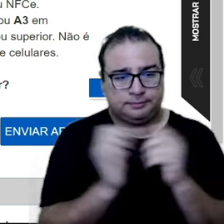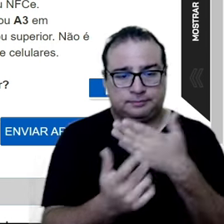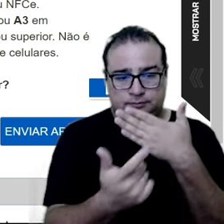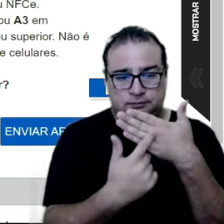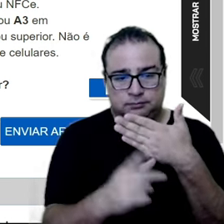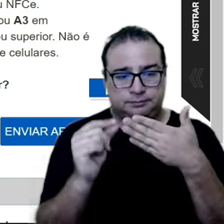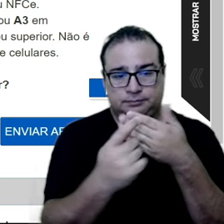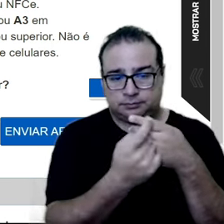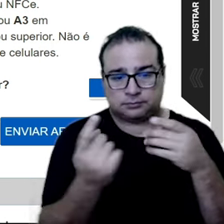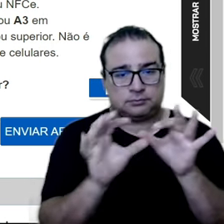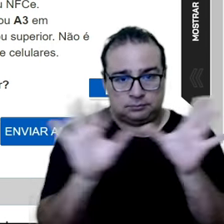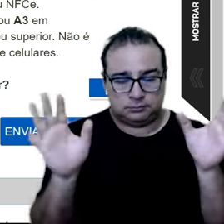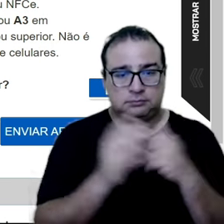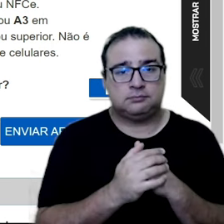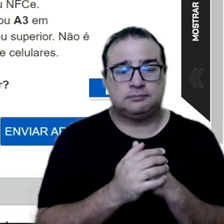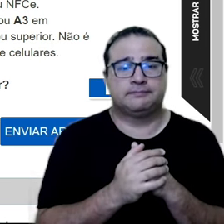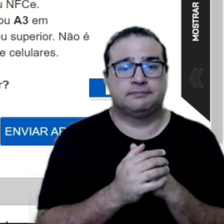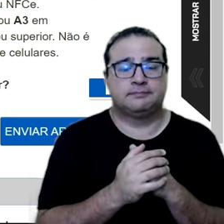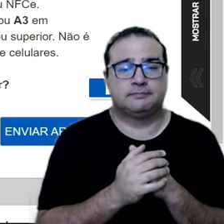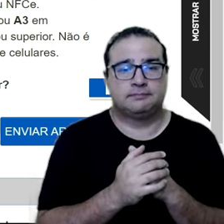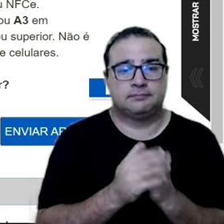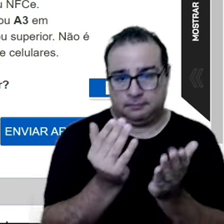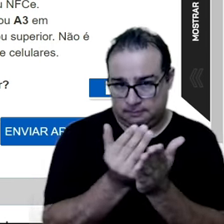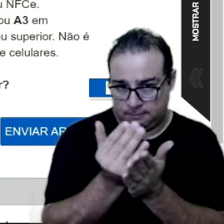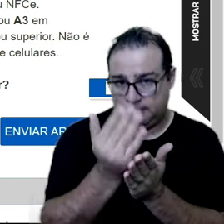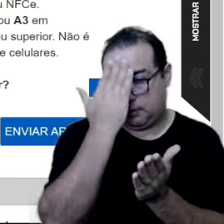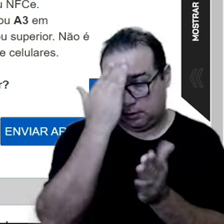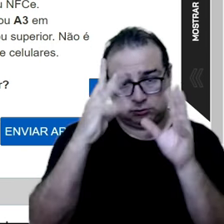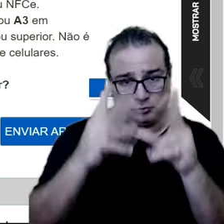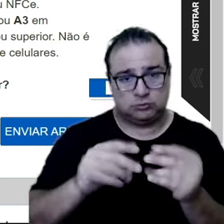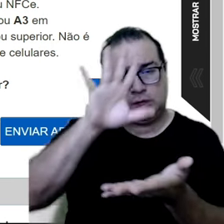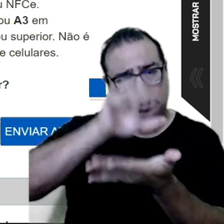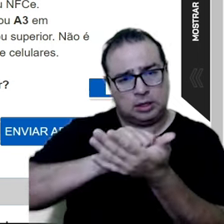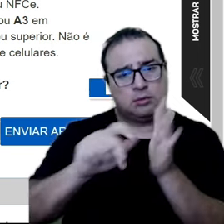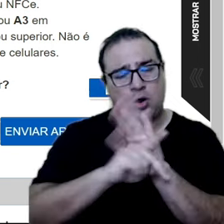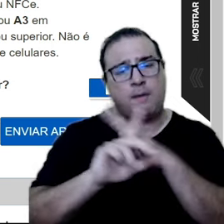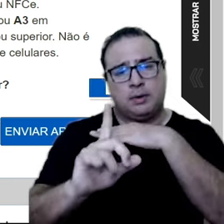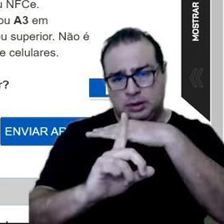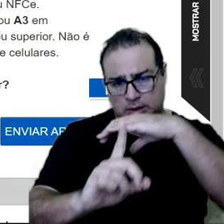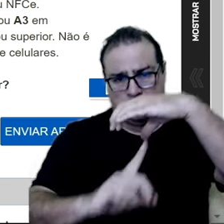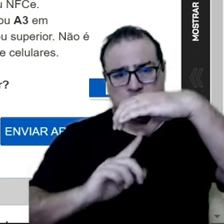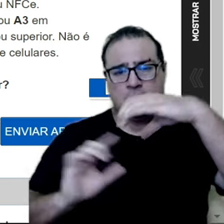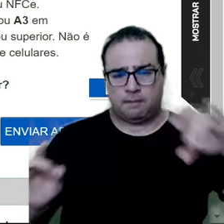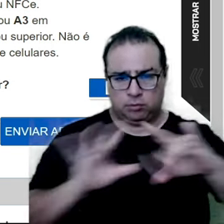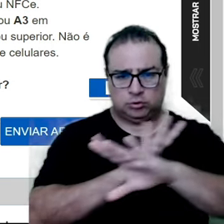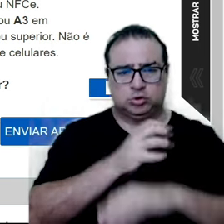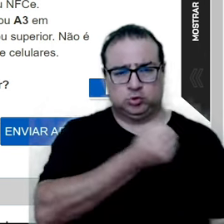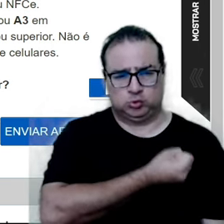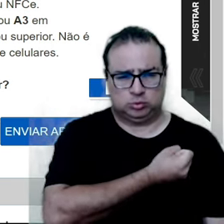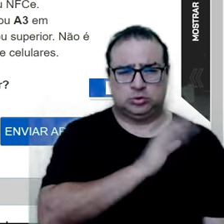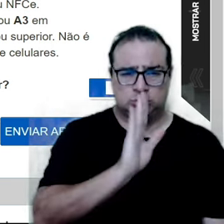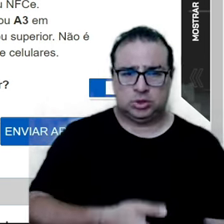eu clico nisso aqui deixo ele marcado e partindo da premissa que todos os cadastros dos clientes eles estejam lá com o